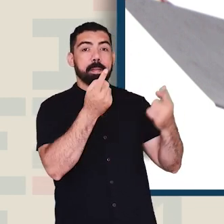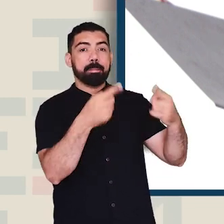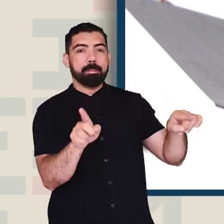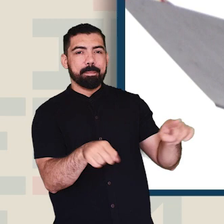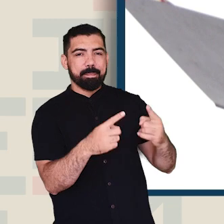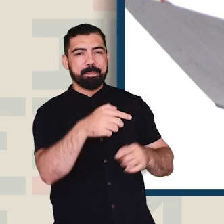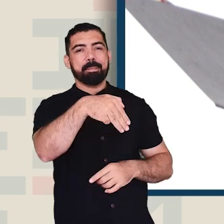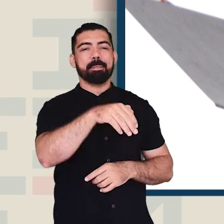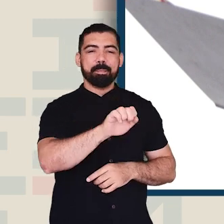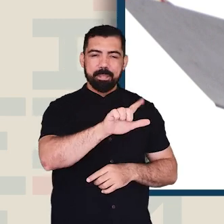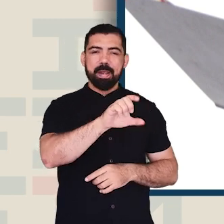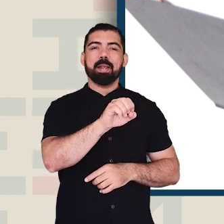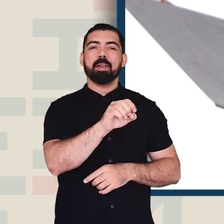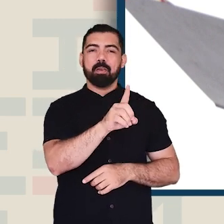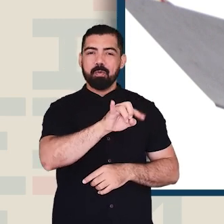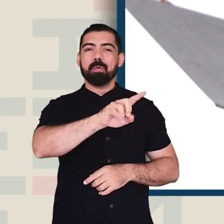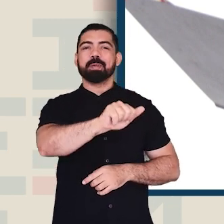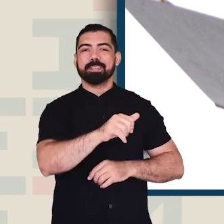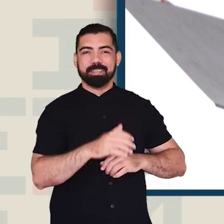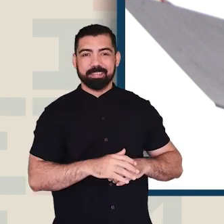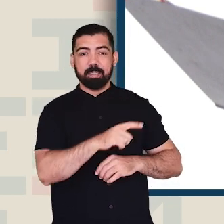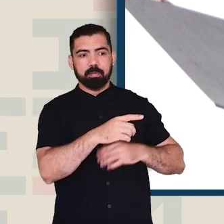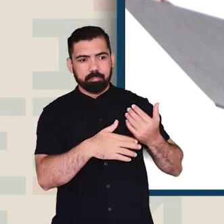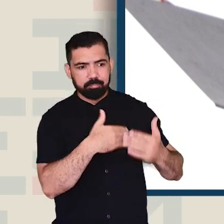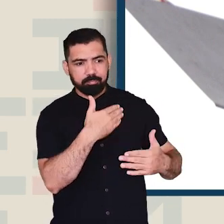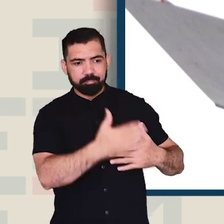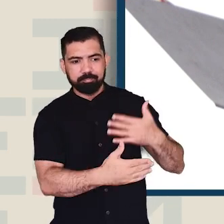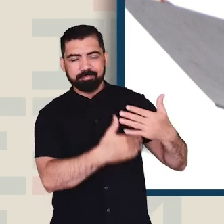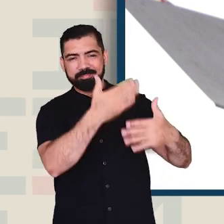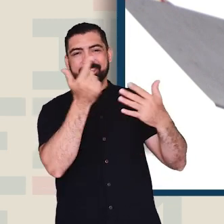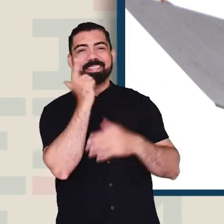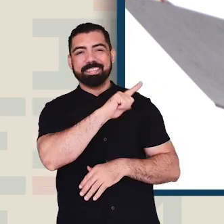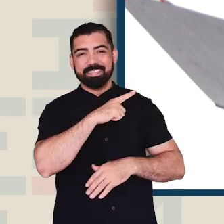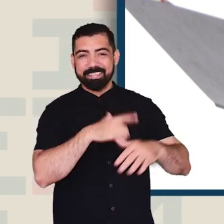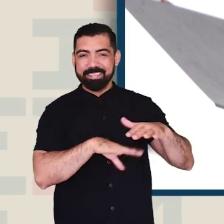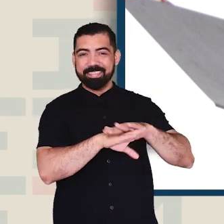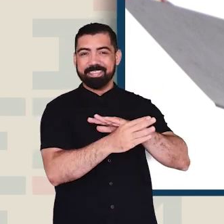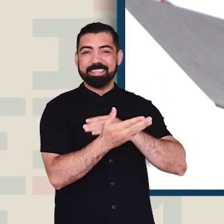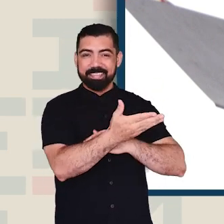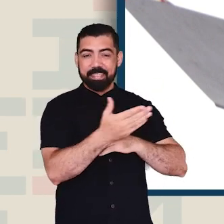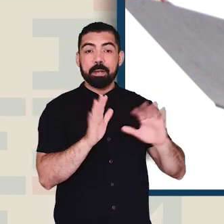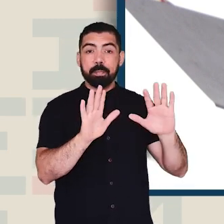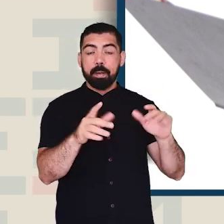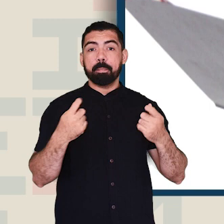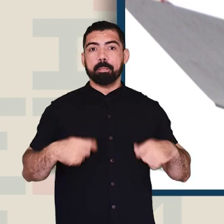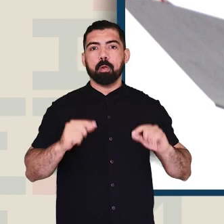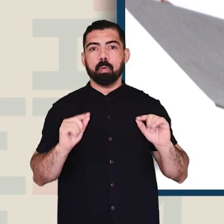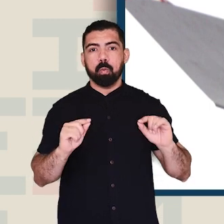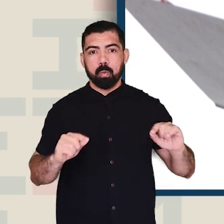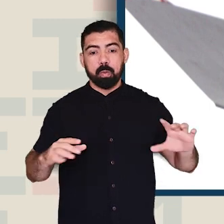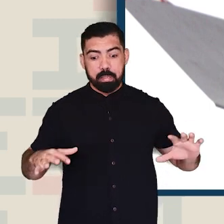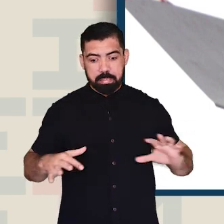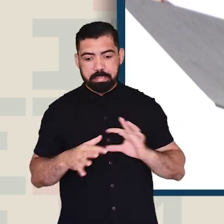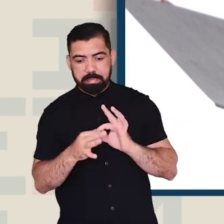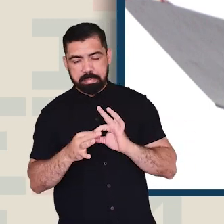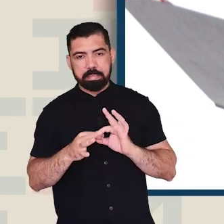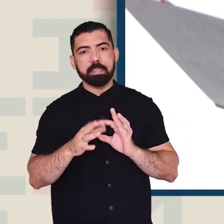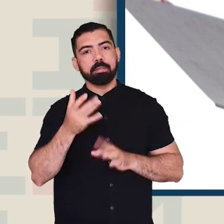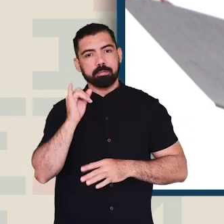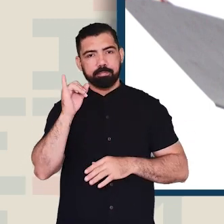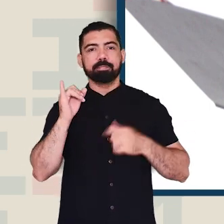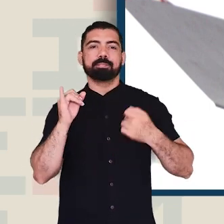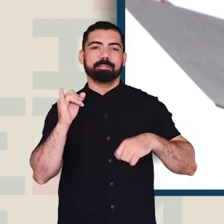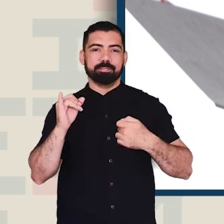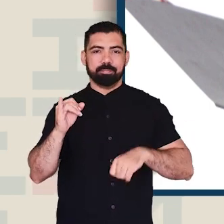Criavam melodias, e com isso o instrumento foi evoluindo. Então, para isso, precisava ser ligado em algum canto. Então, surgiram